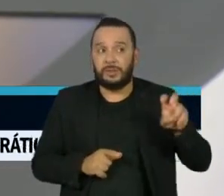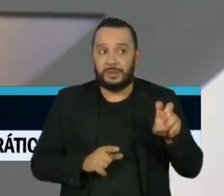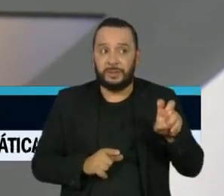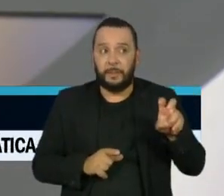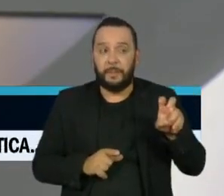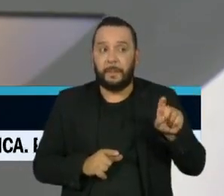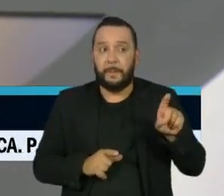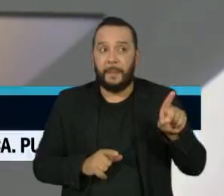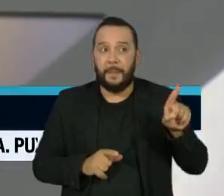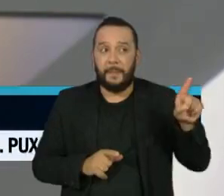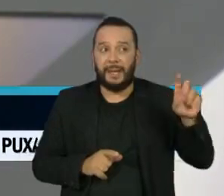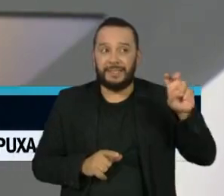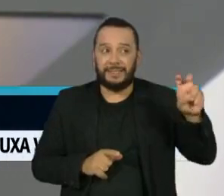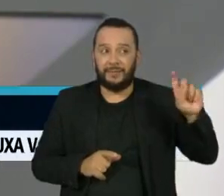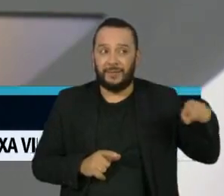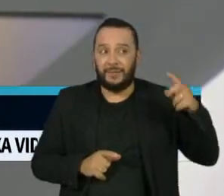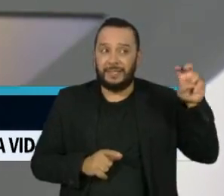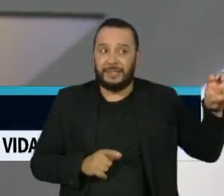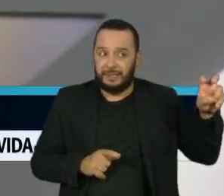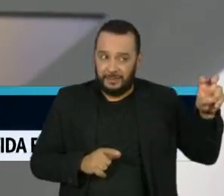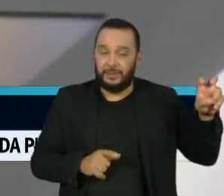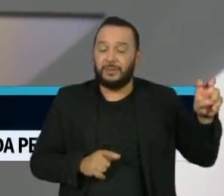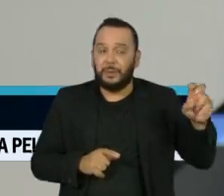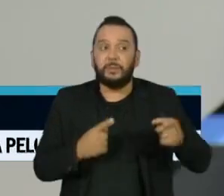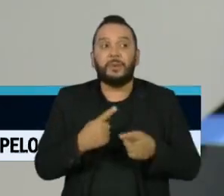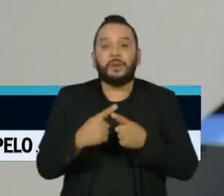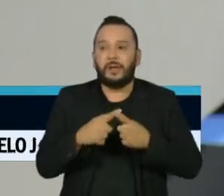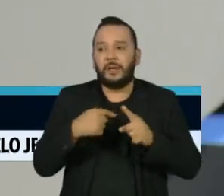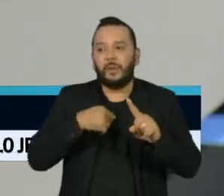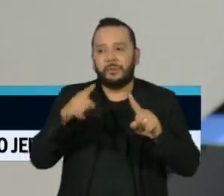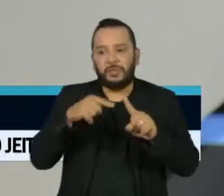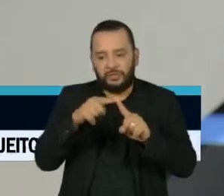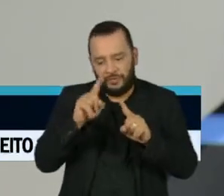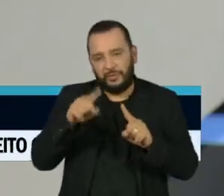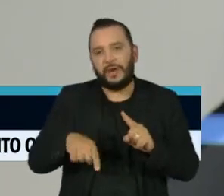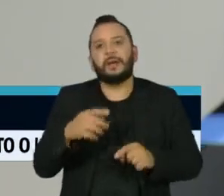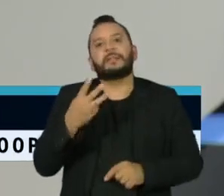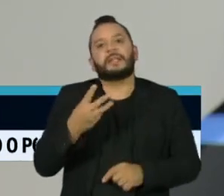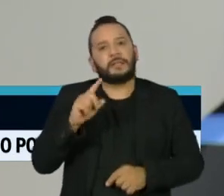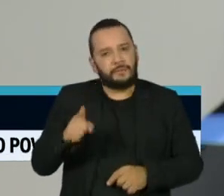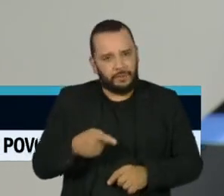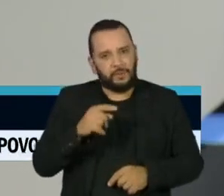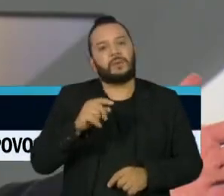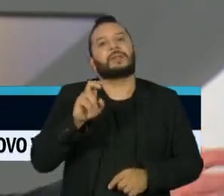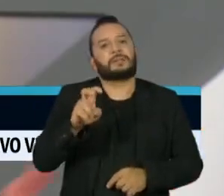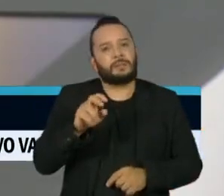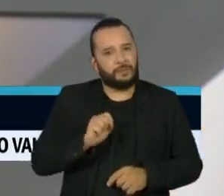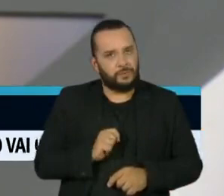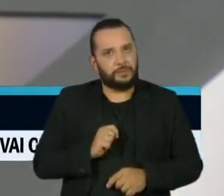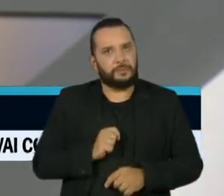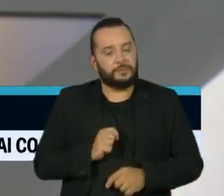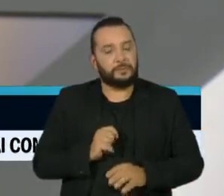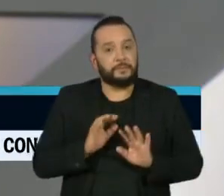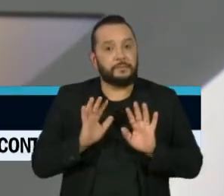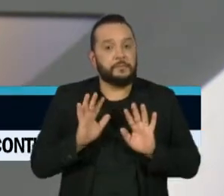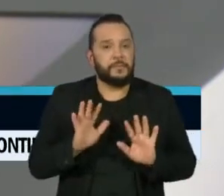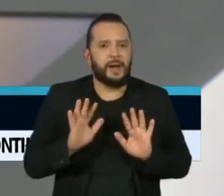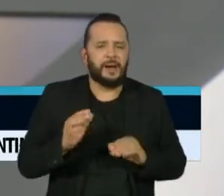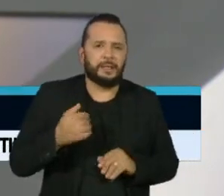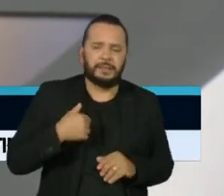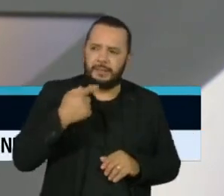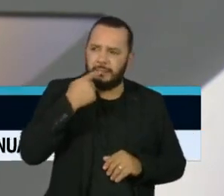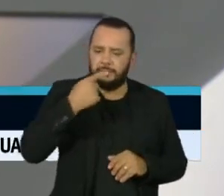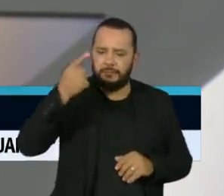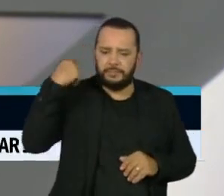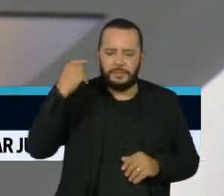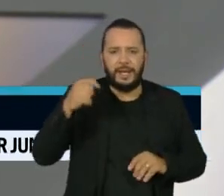que a meta de inflação para o ano que vem é 3,5. De novo, até recentemente, até há poucos meses, a